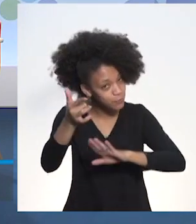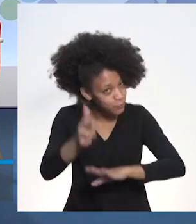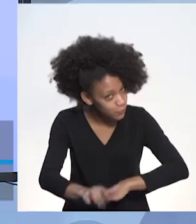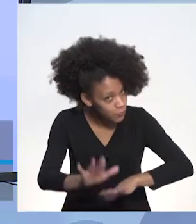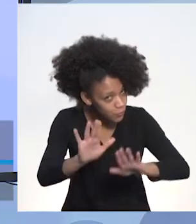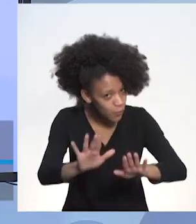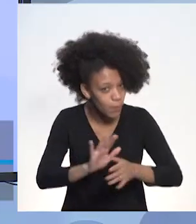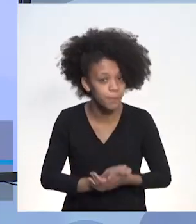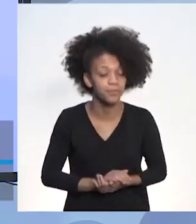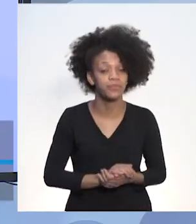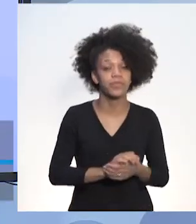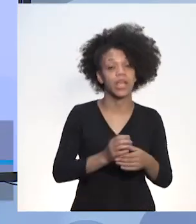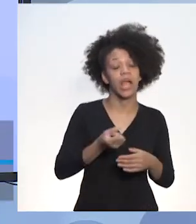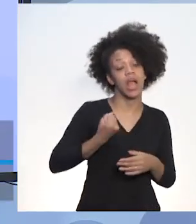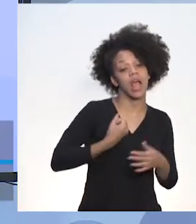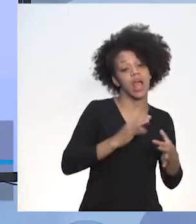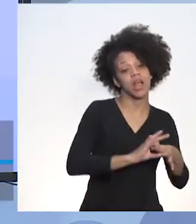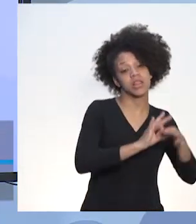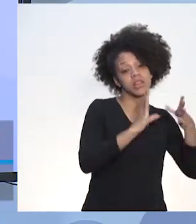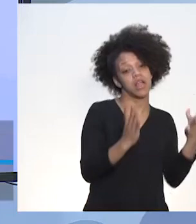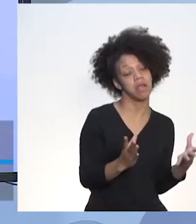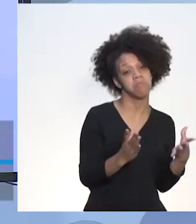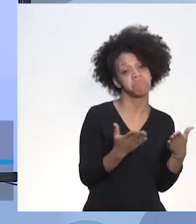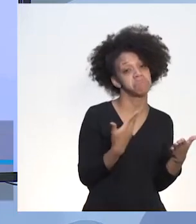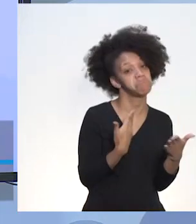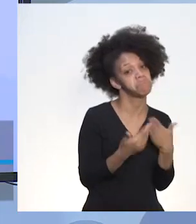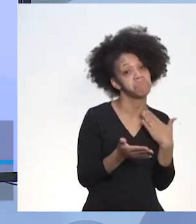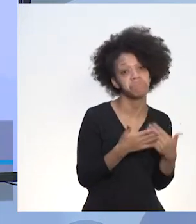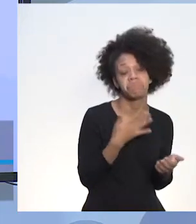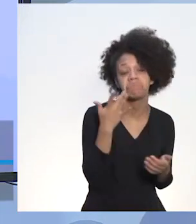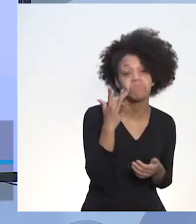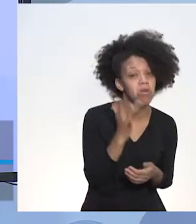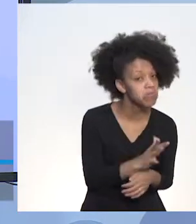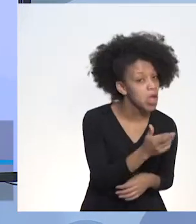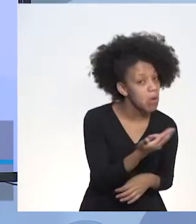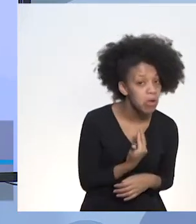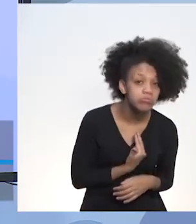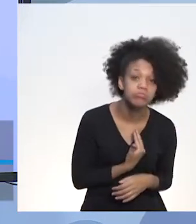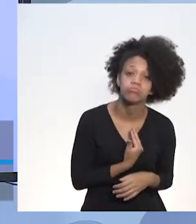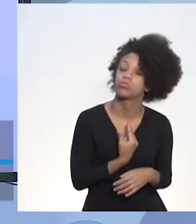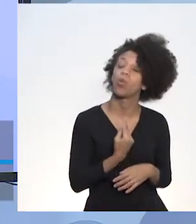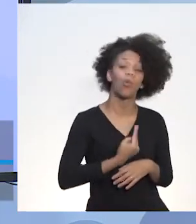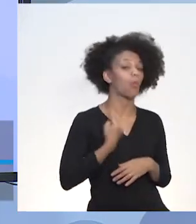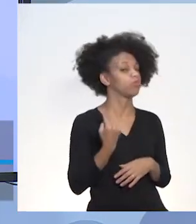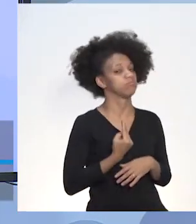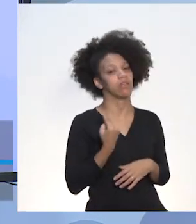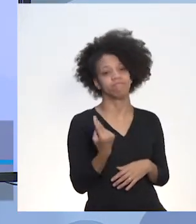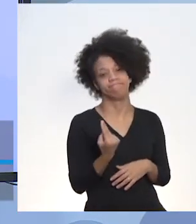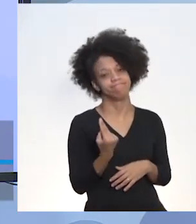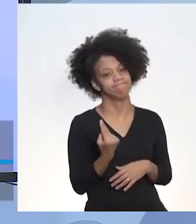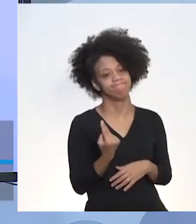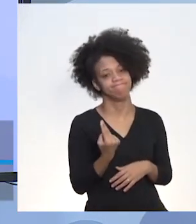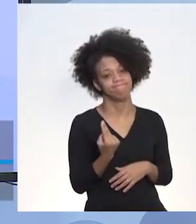vez, aleatório. Não sei o resultado. Não dá para prever.